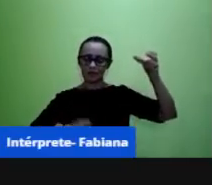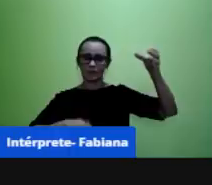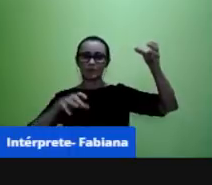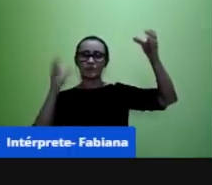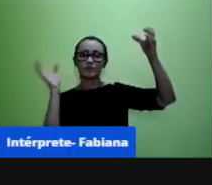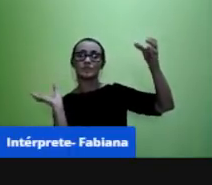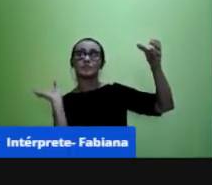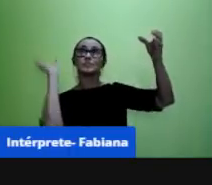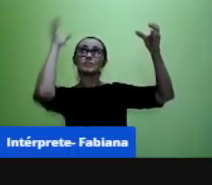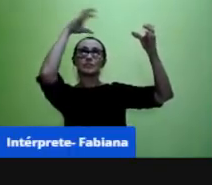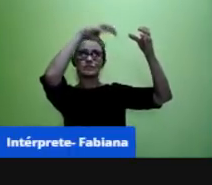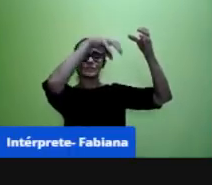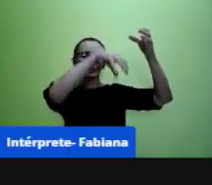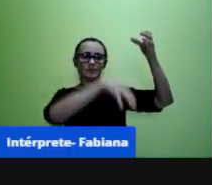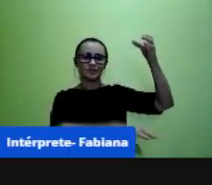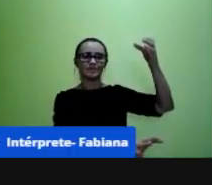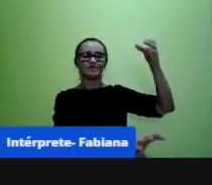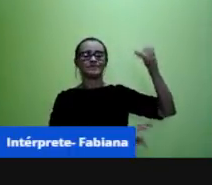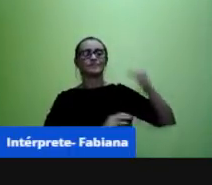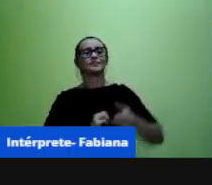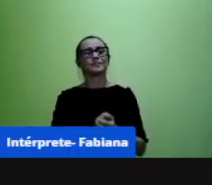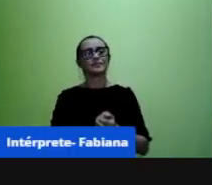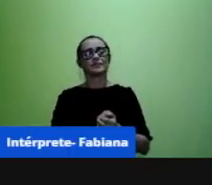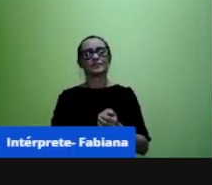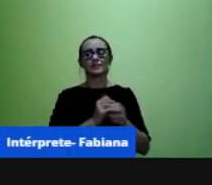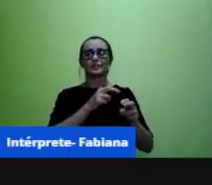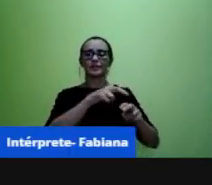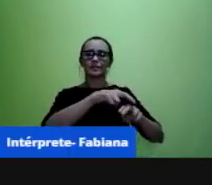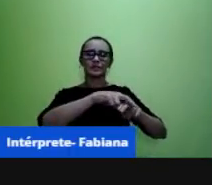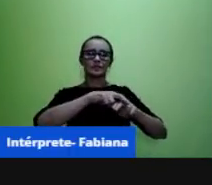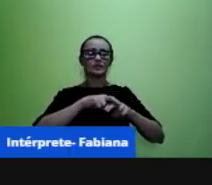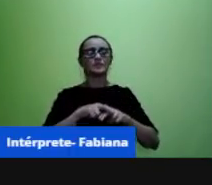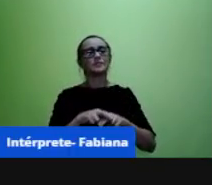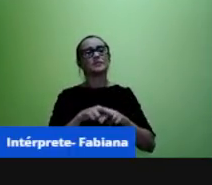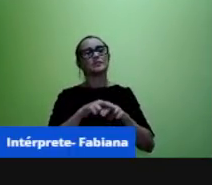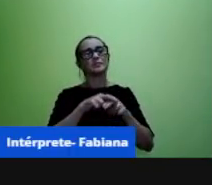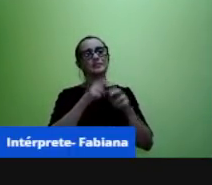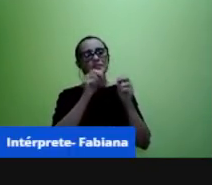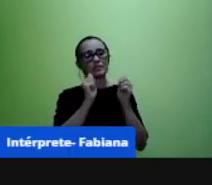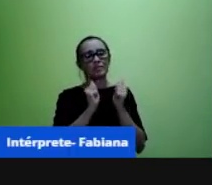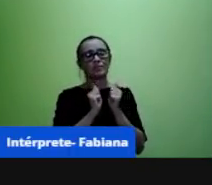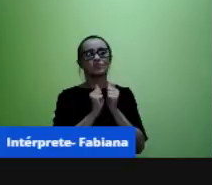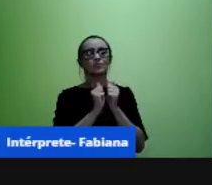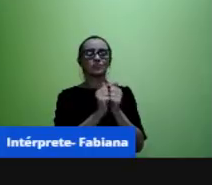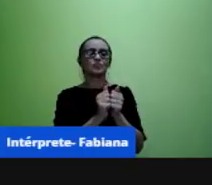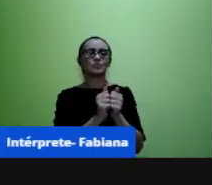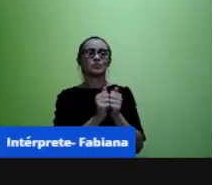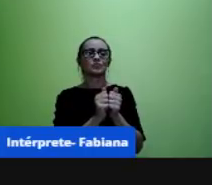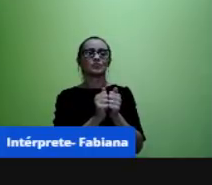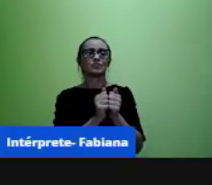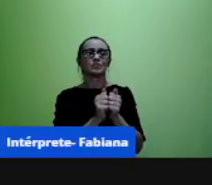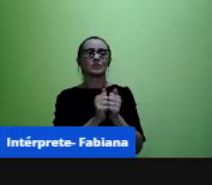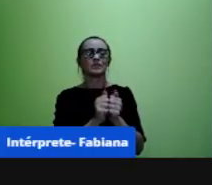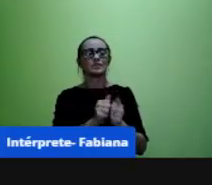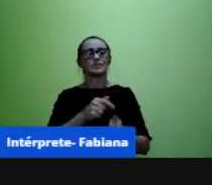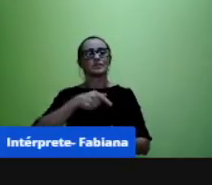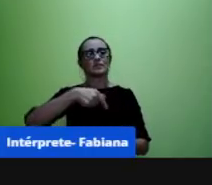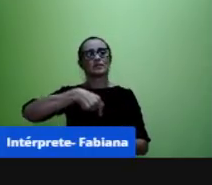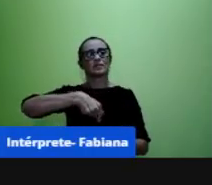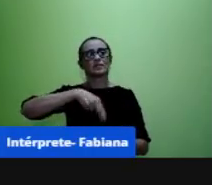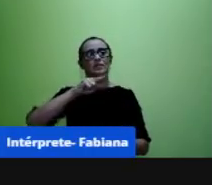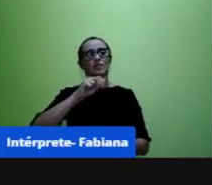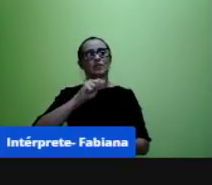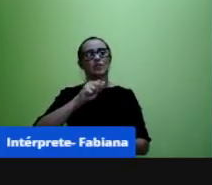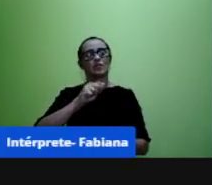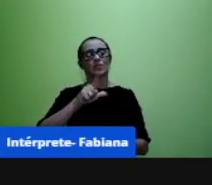Então, e por isso que tem que estar juntos o qualitativo e o quantitativo, né? Então, por exemplo,